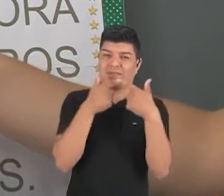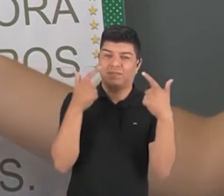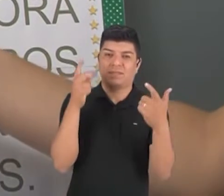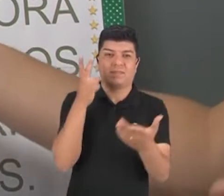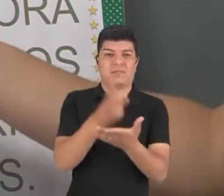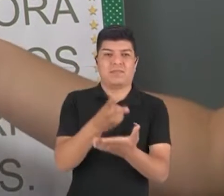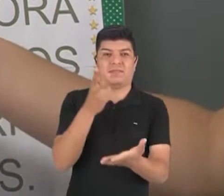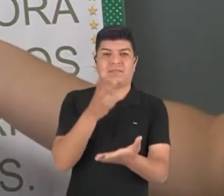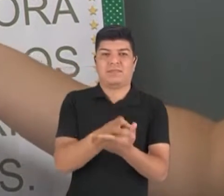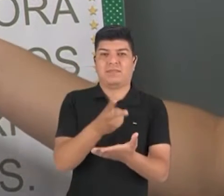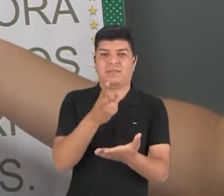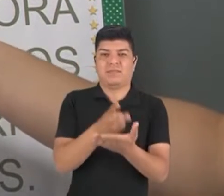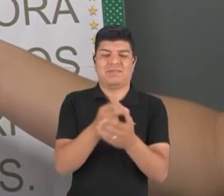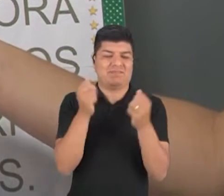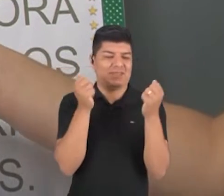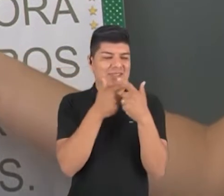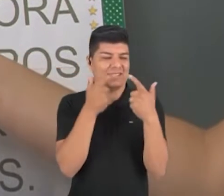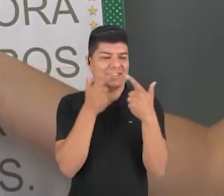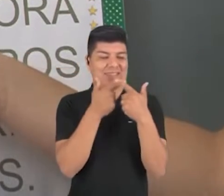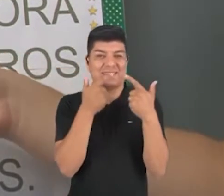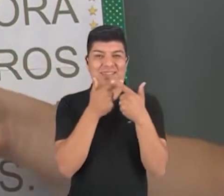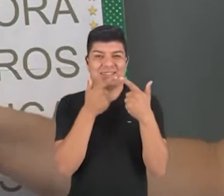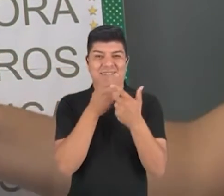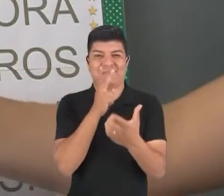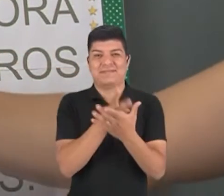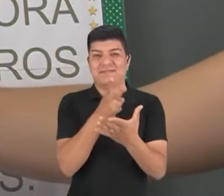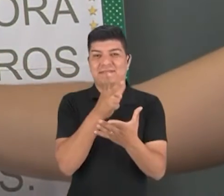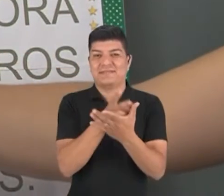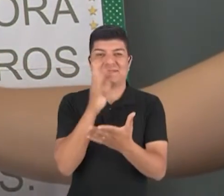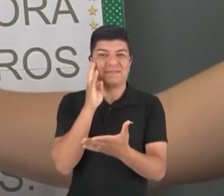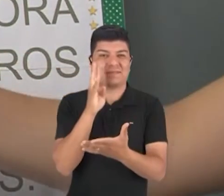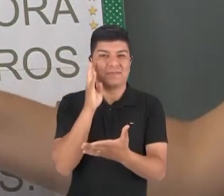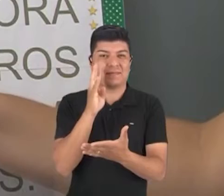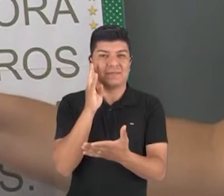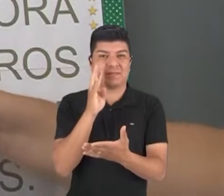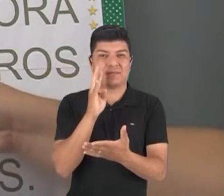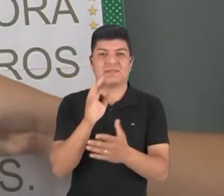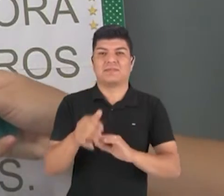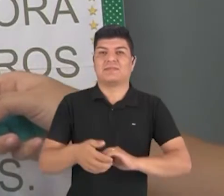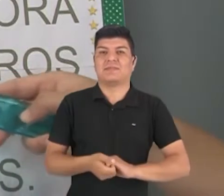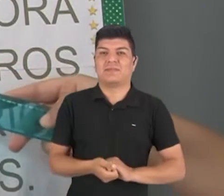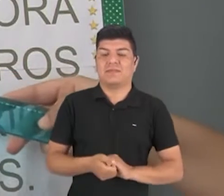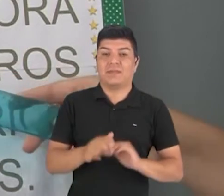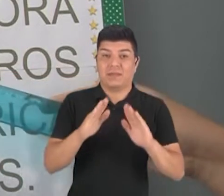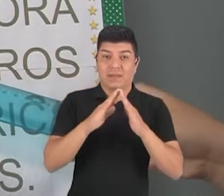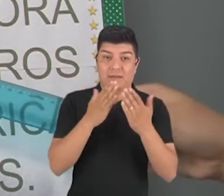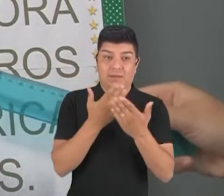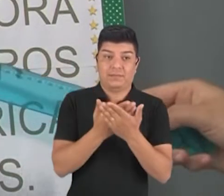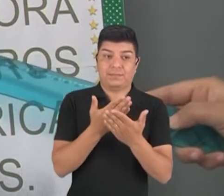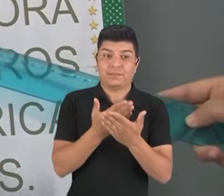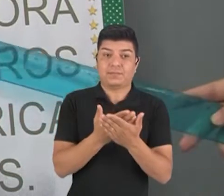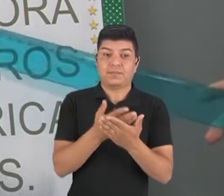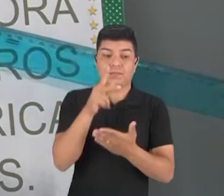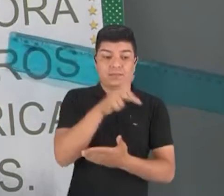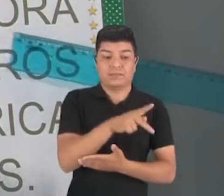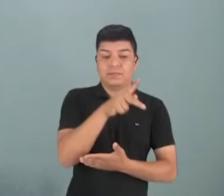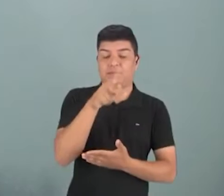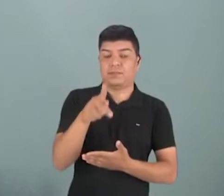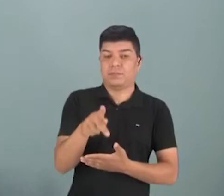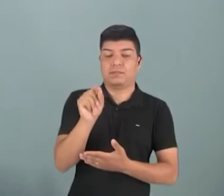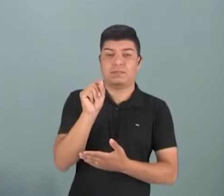ai que legal Mariana Rio tempo todo que legal na escola a